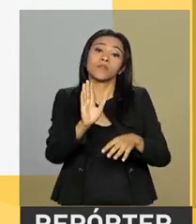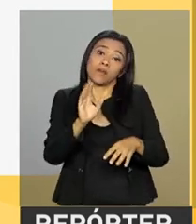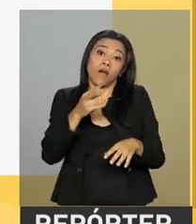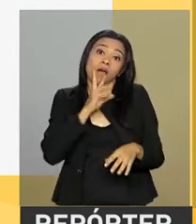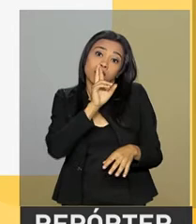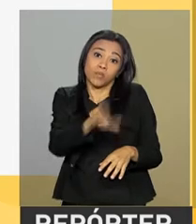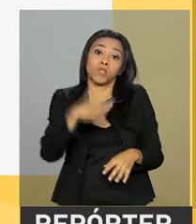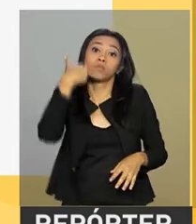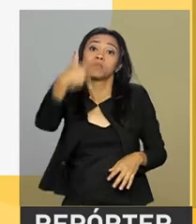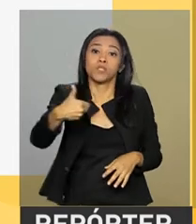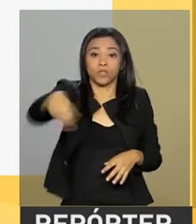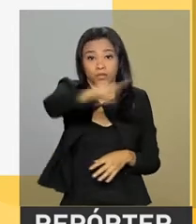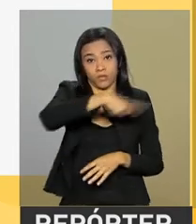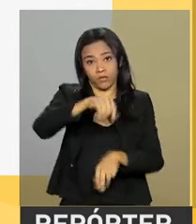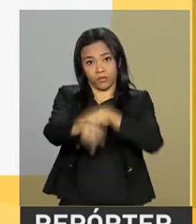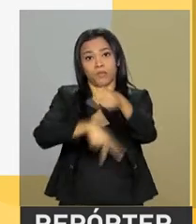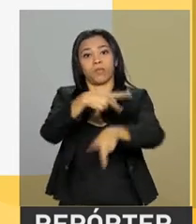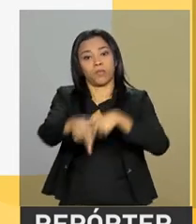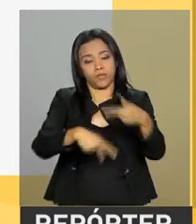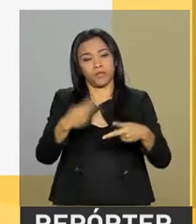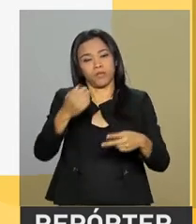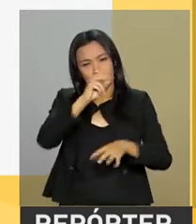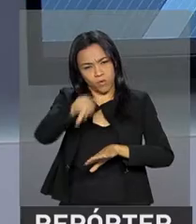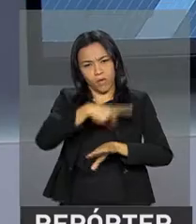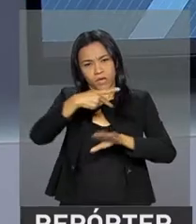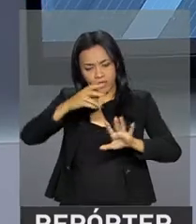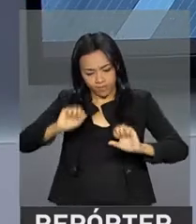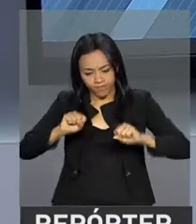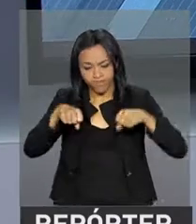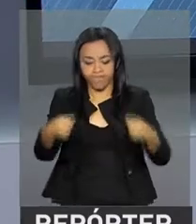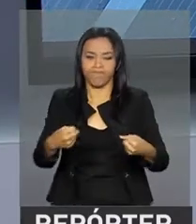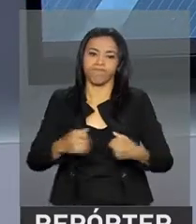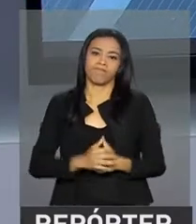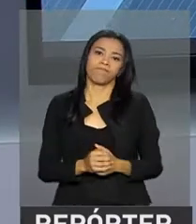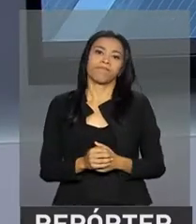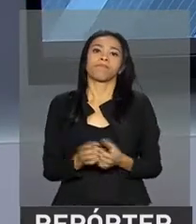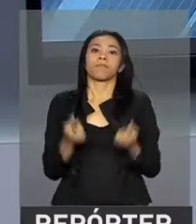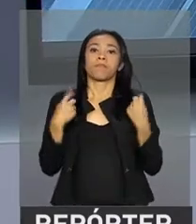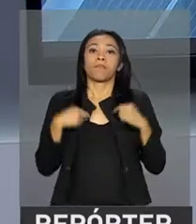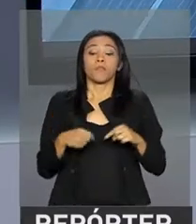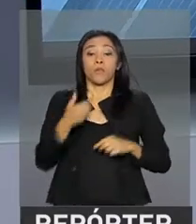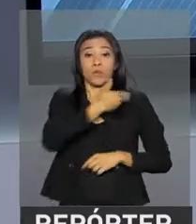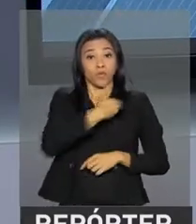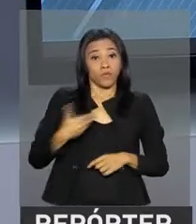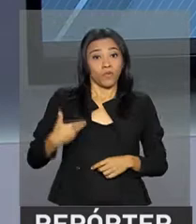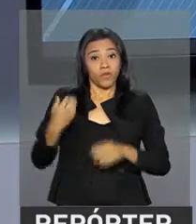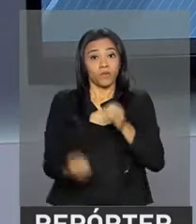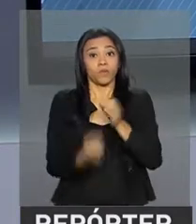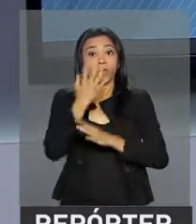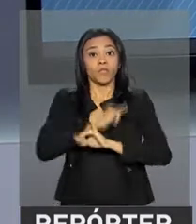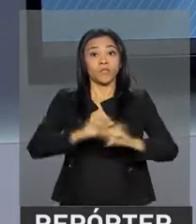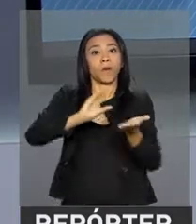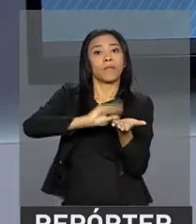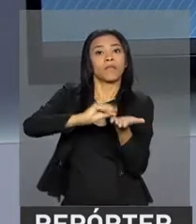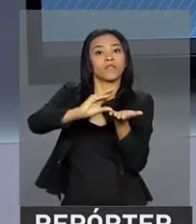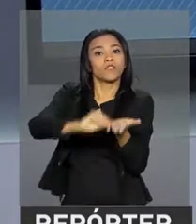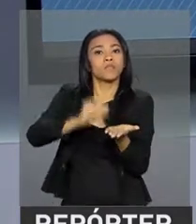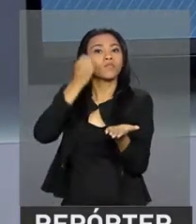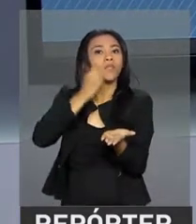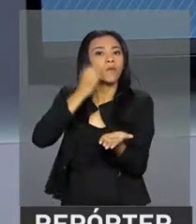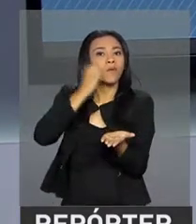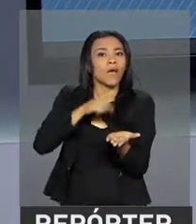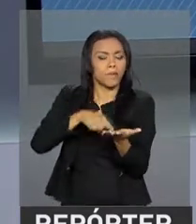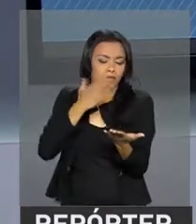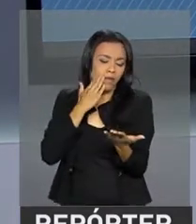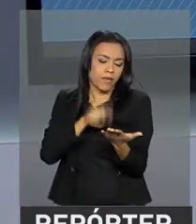brasileiro e especialmente tirar o país da crise o governo lançou um aplicativo para celulares que permite a consulta do